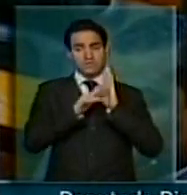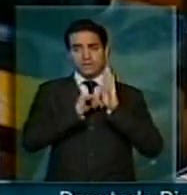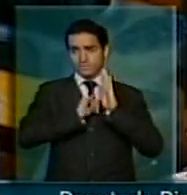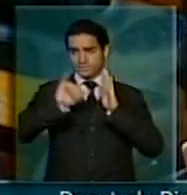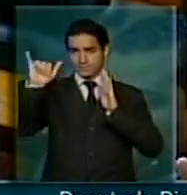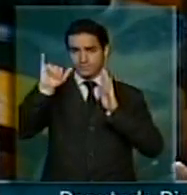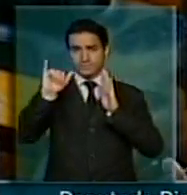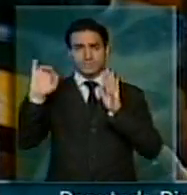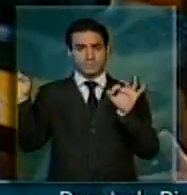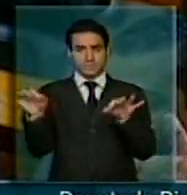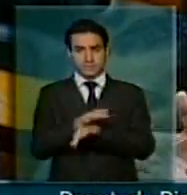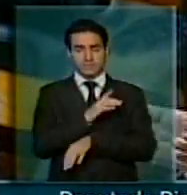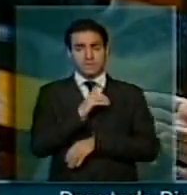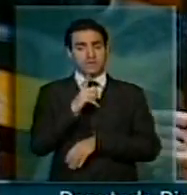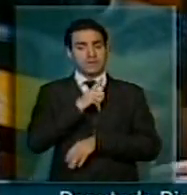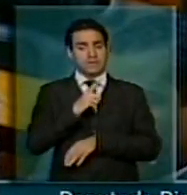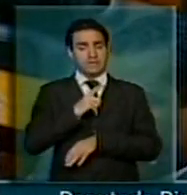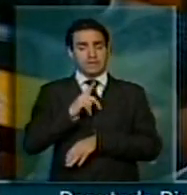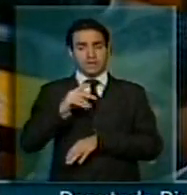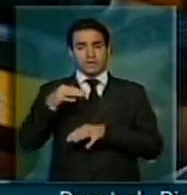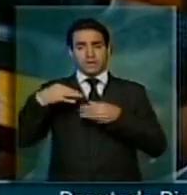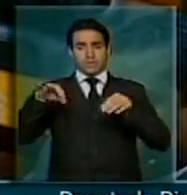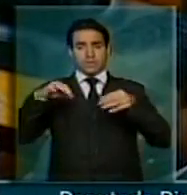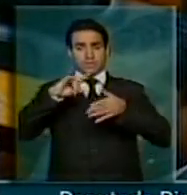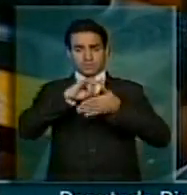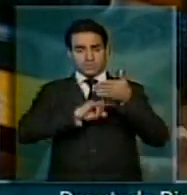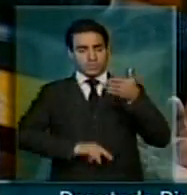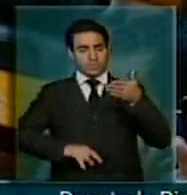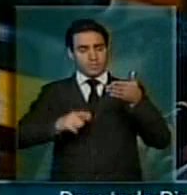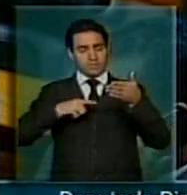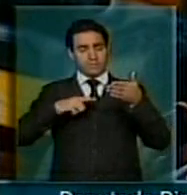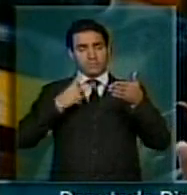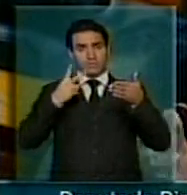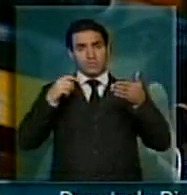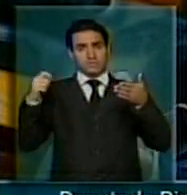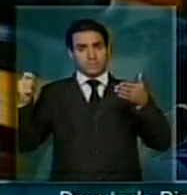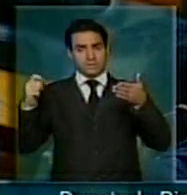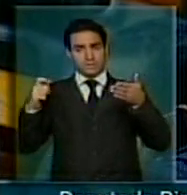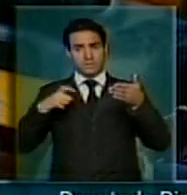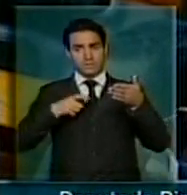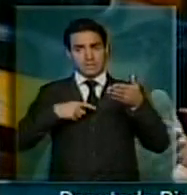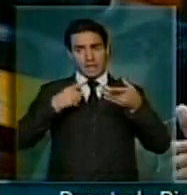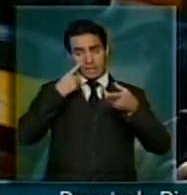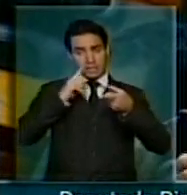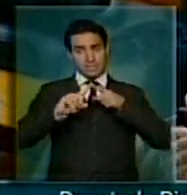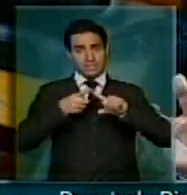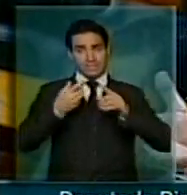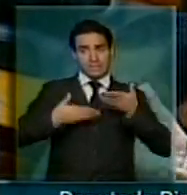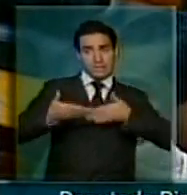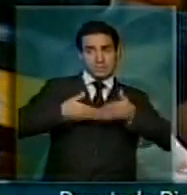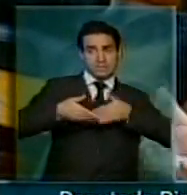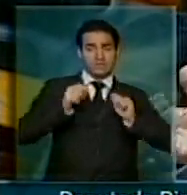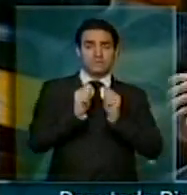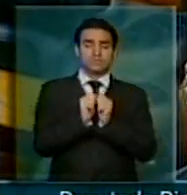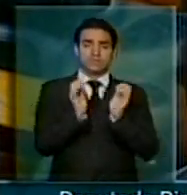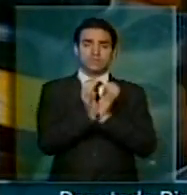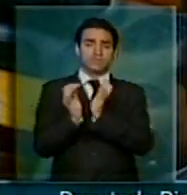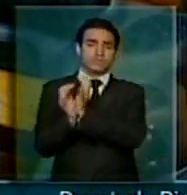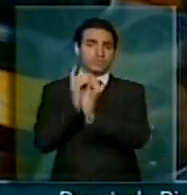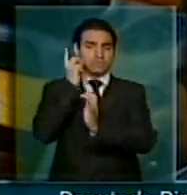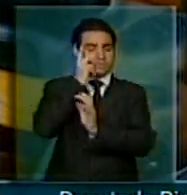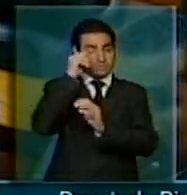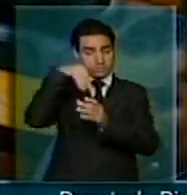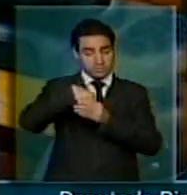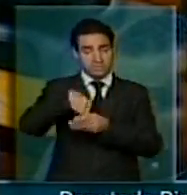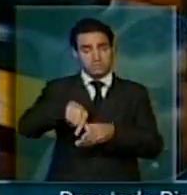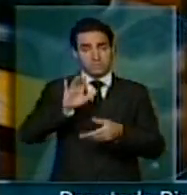anunciado. Existe um parecer que há mais de 2 meses vem sendo negociado com várias bancadas aqui